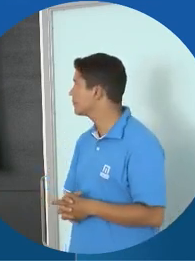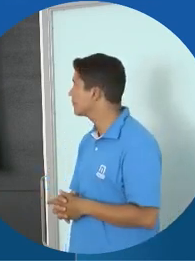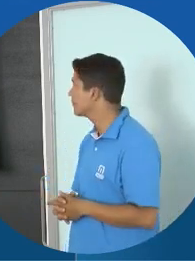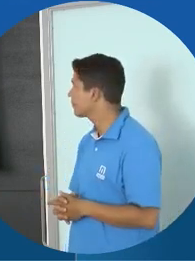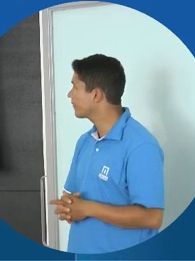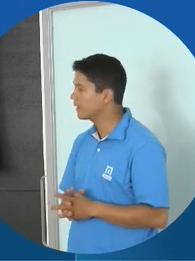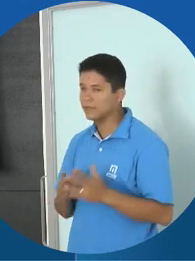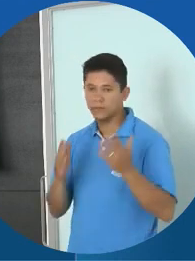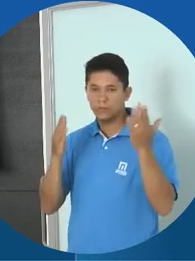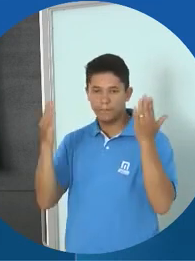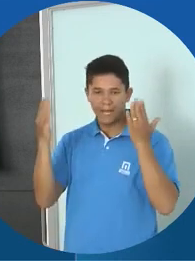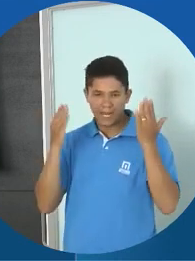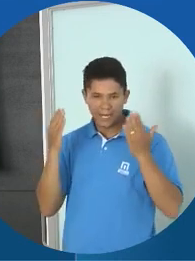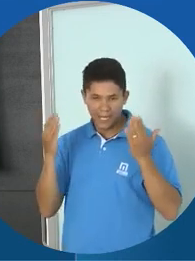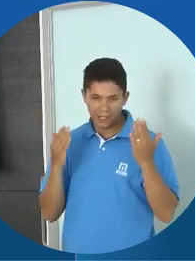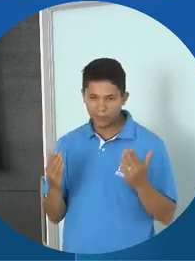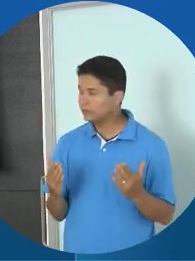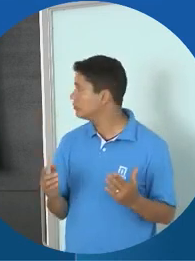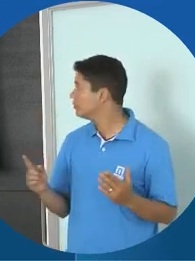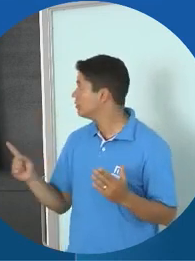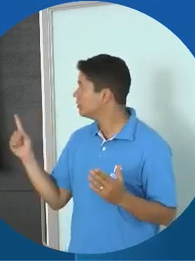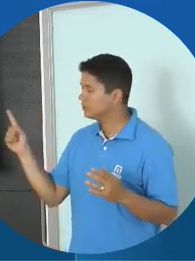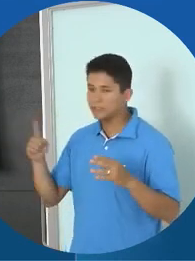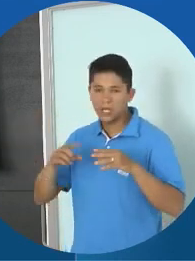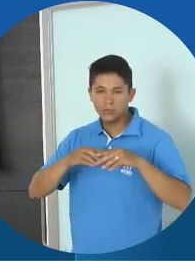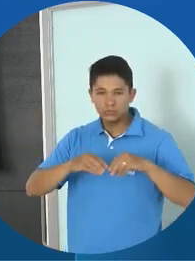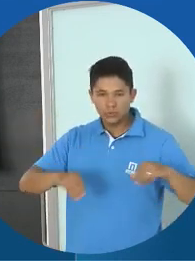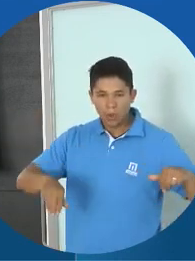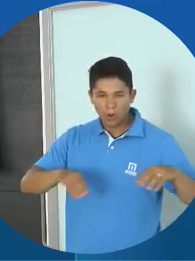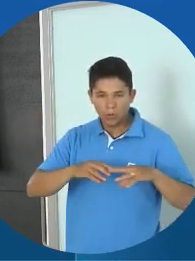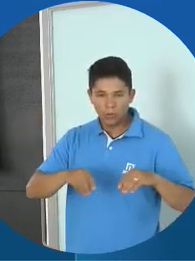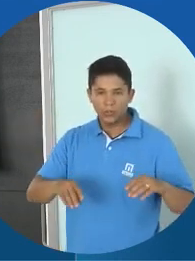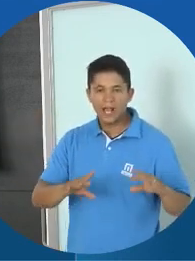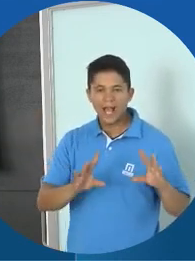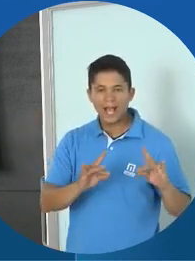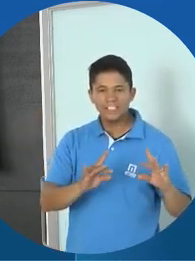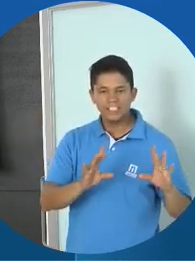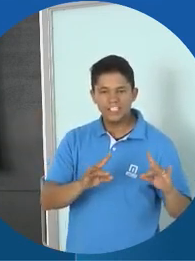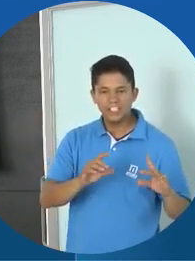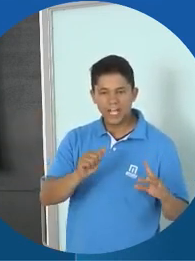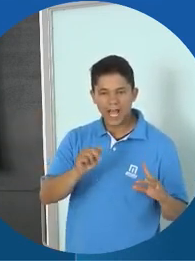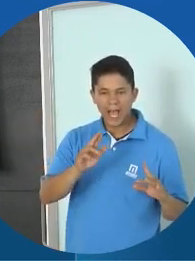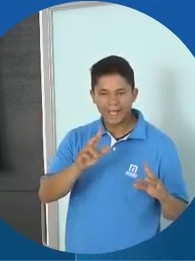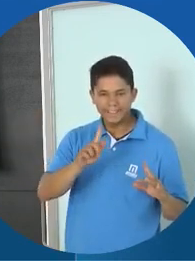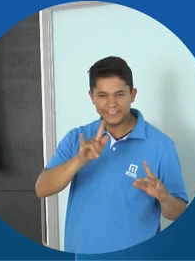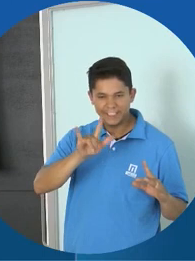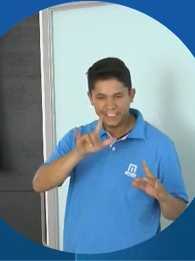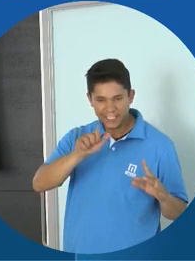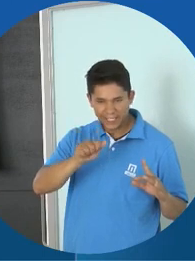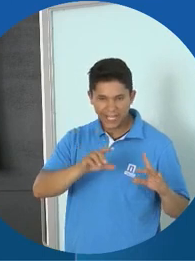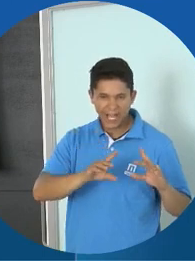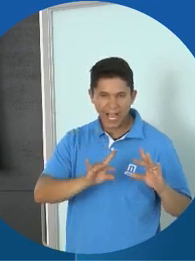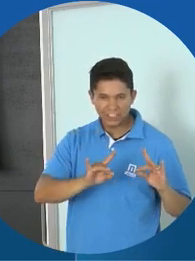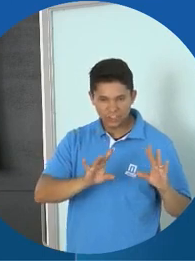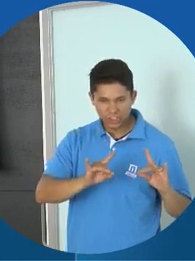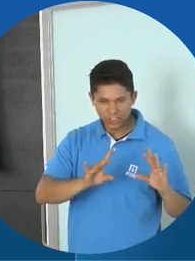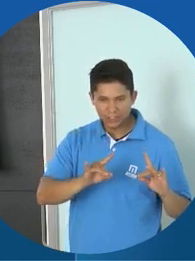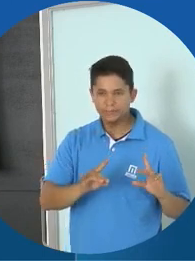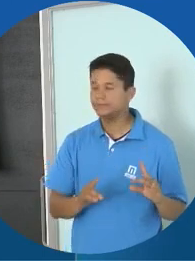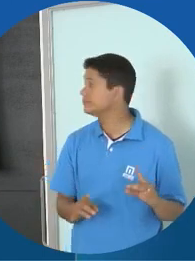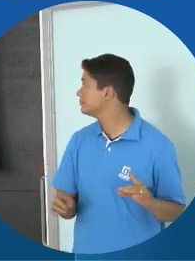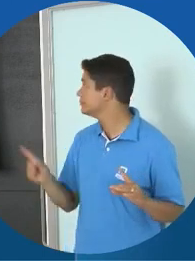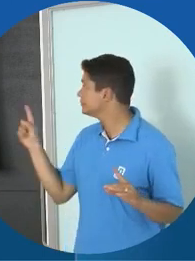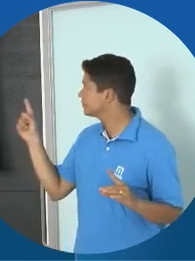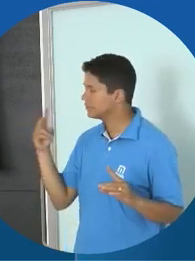que o solo tem como consistência, no material argiloso, a gente tem aqui valores, fazendo a conversão